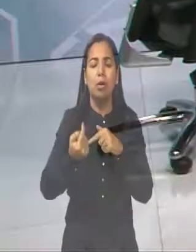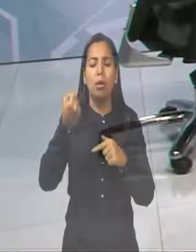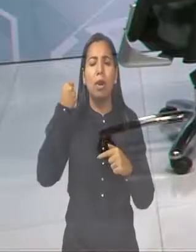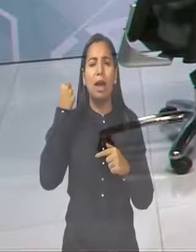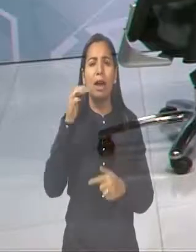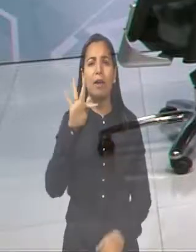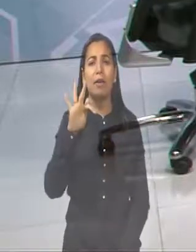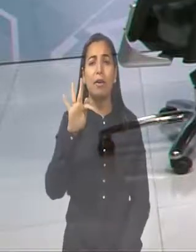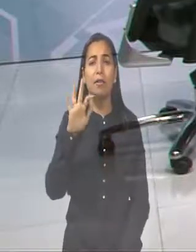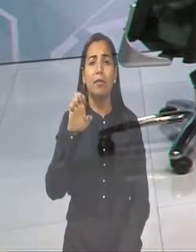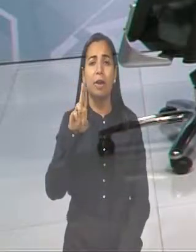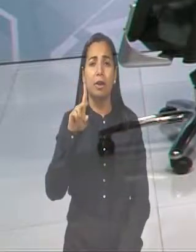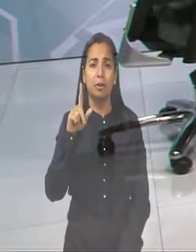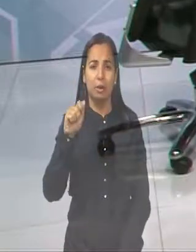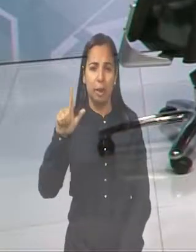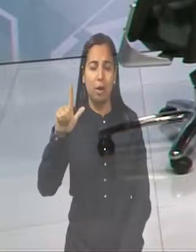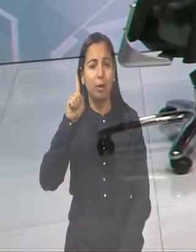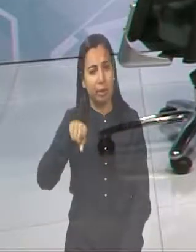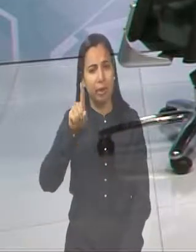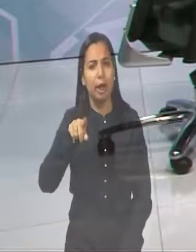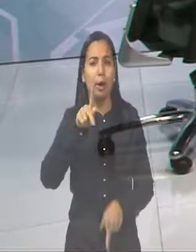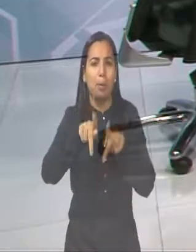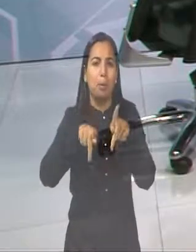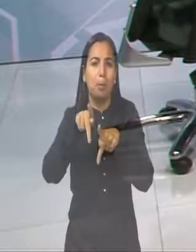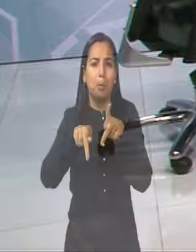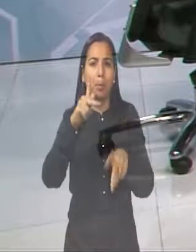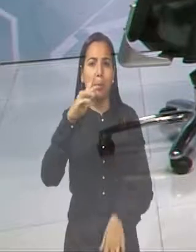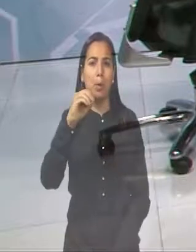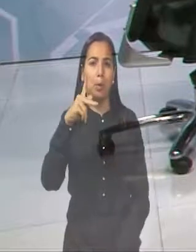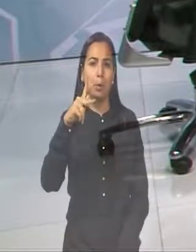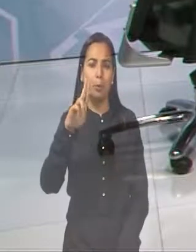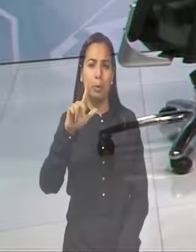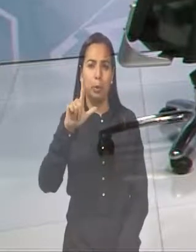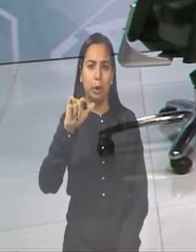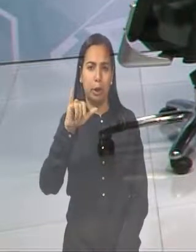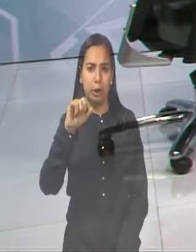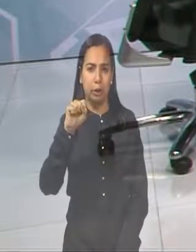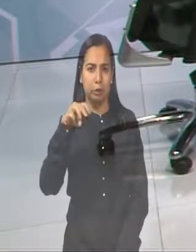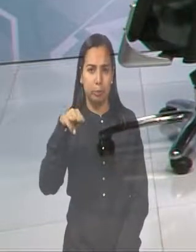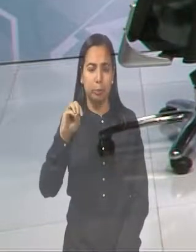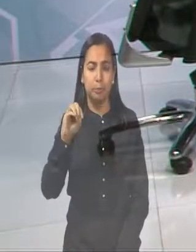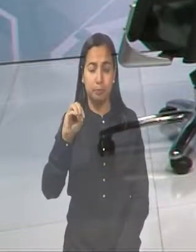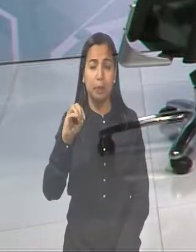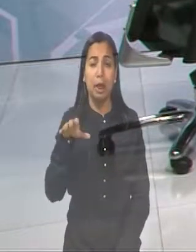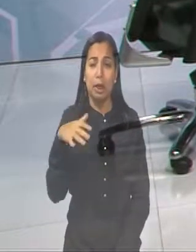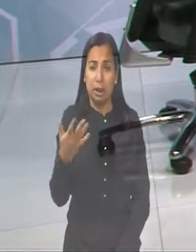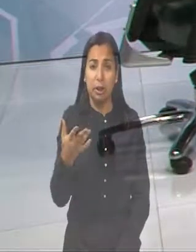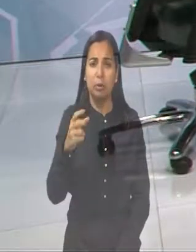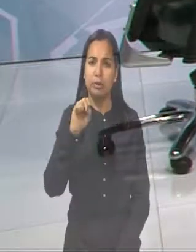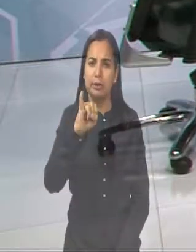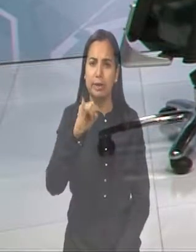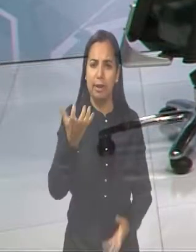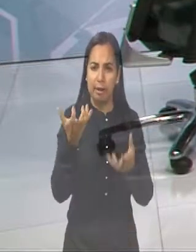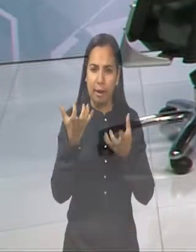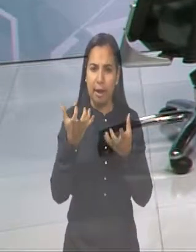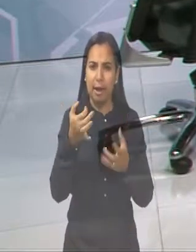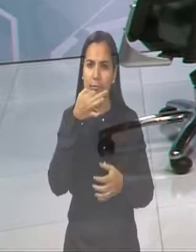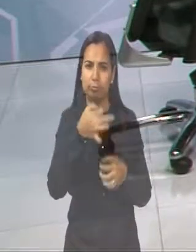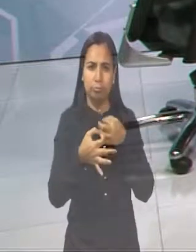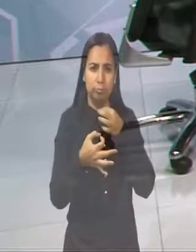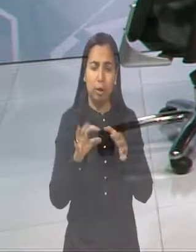que aí é o populismo que você está falando. Quando você vai para a democracia, você quer construir uma sociedade